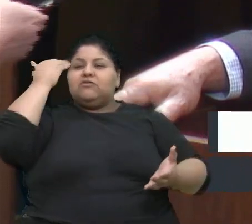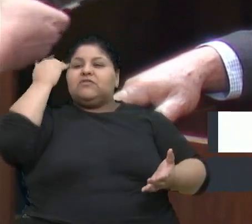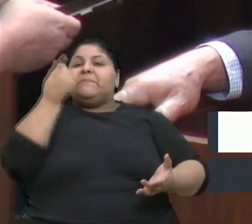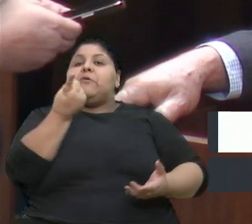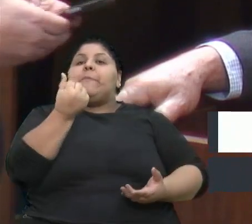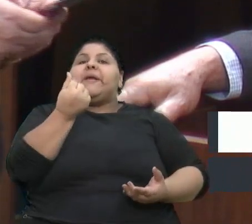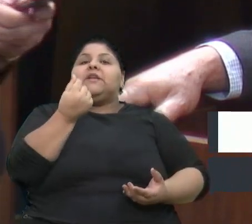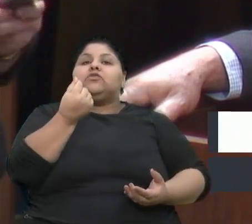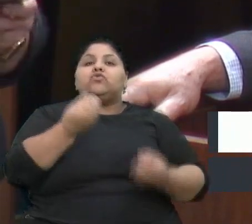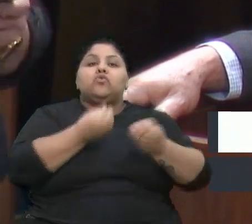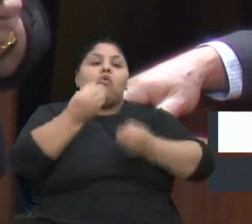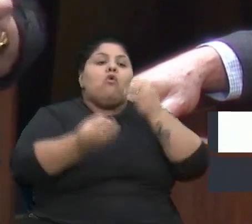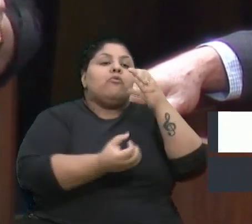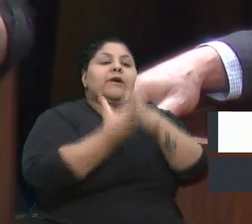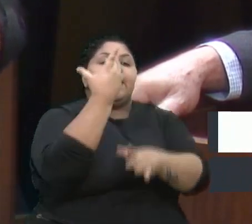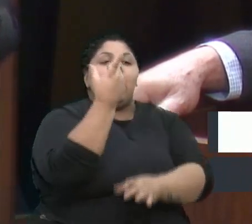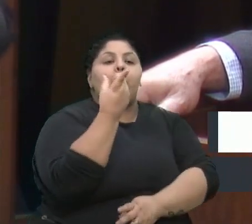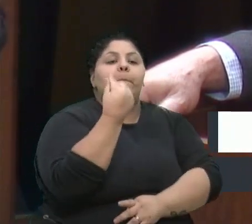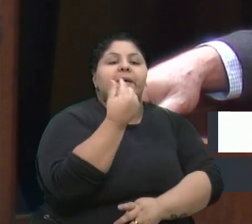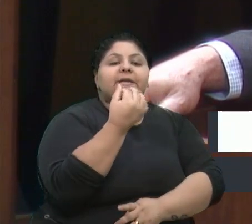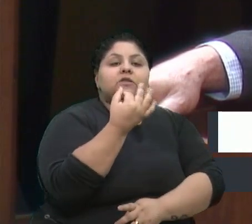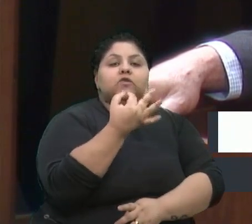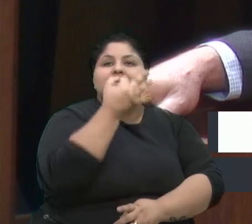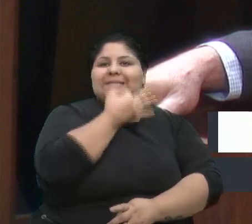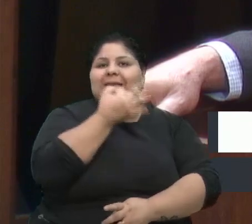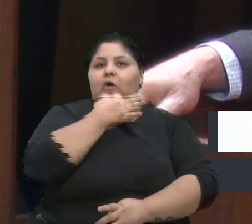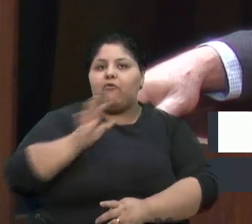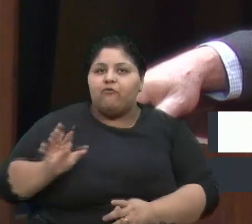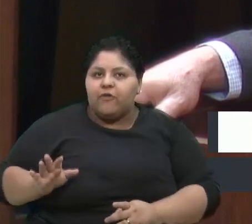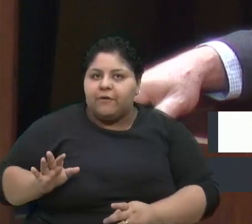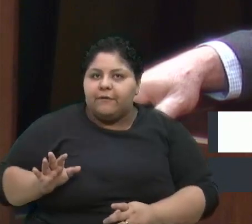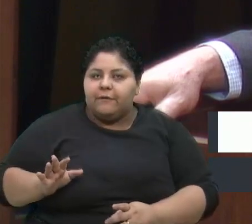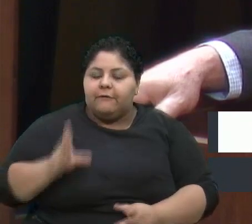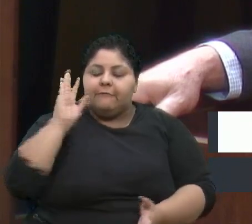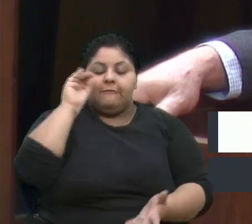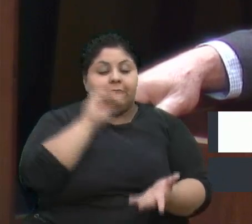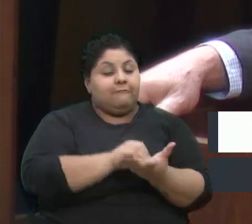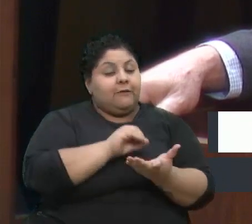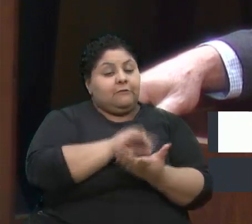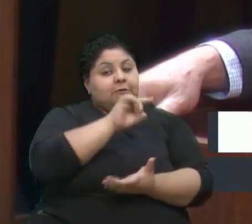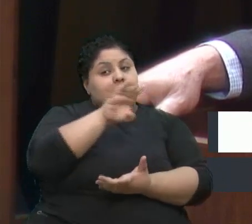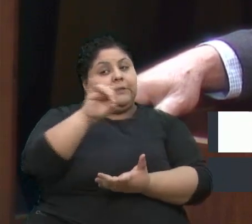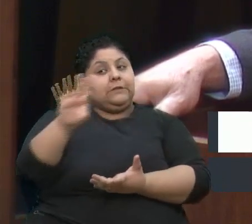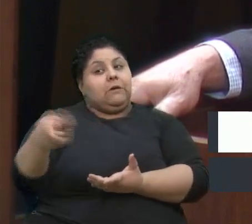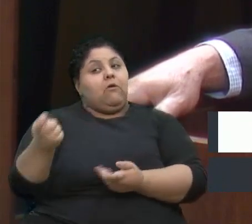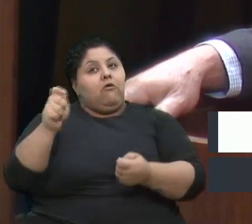chão ou se dava em cima. Então o que podemos esperar? Então falta cada